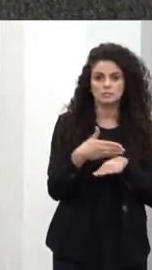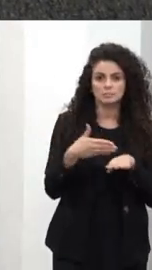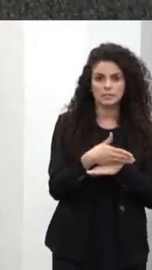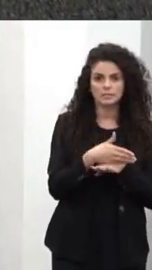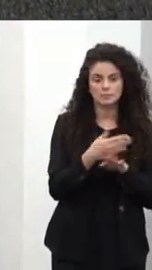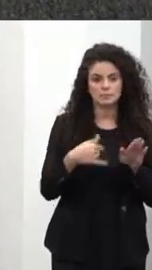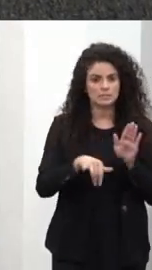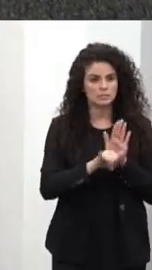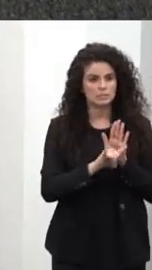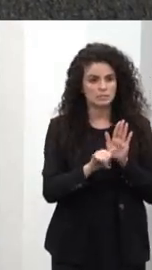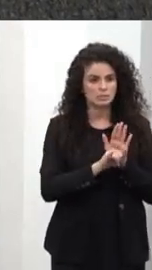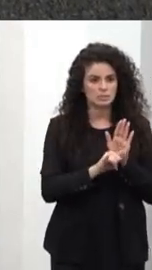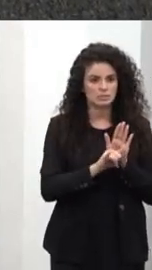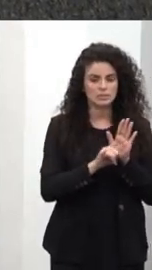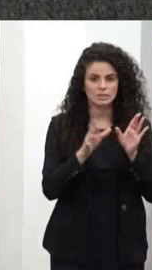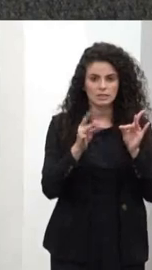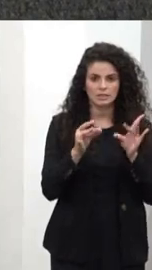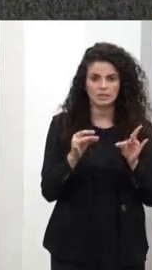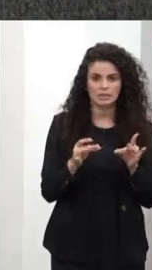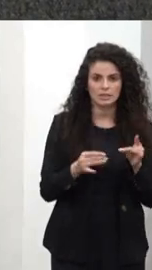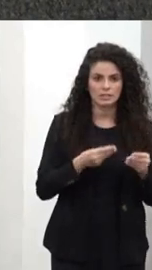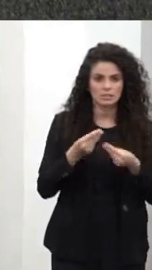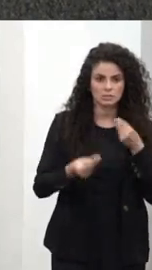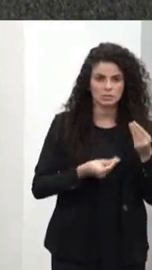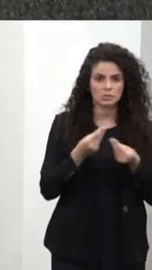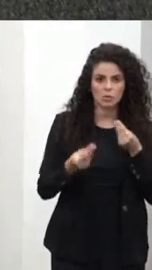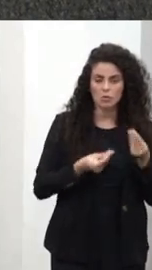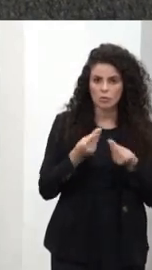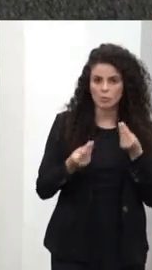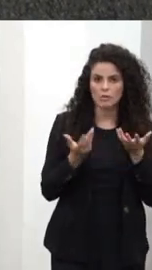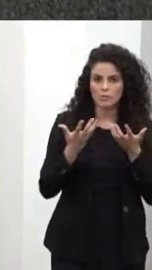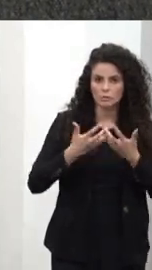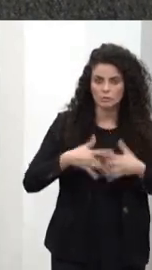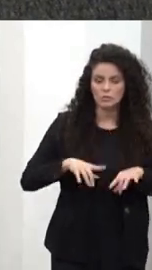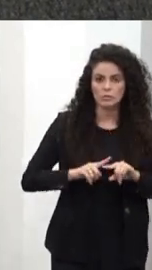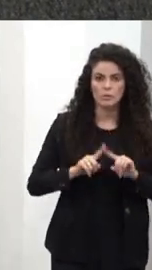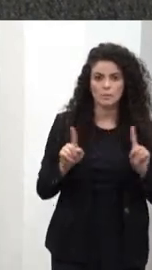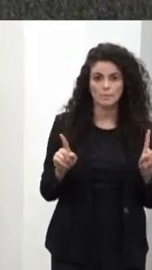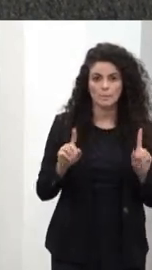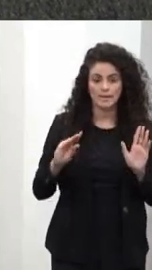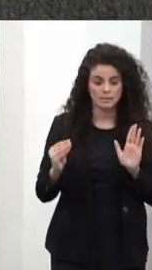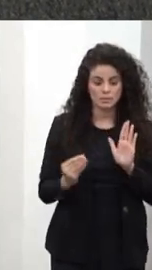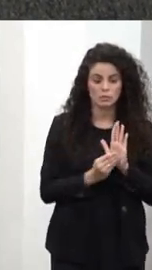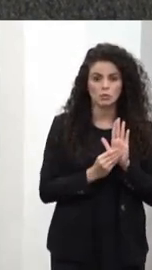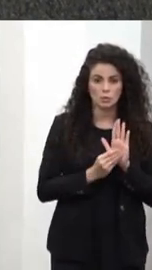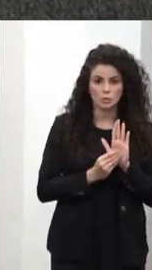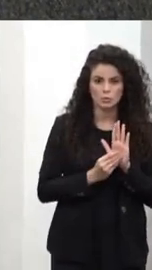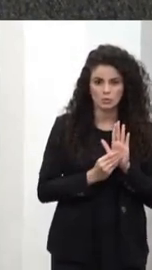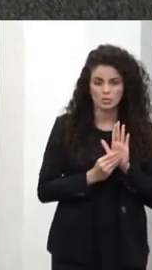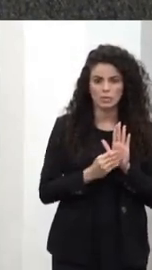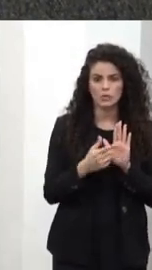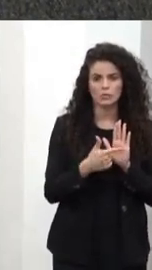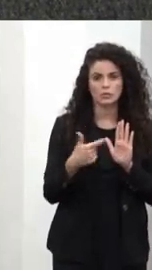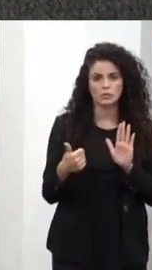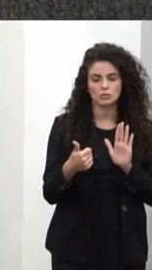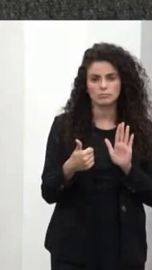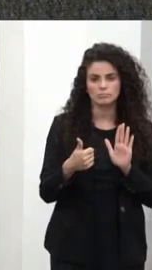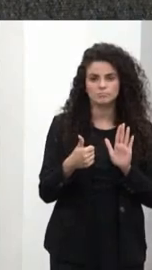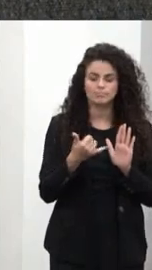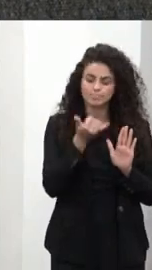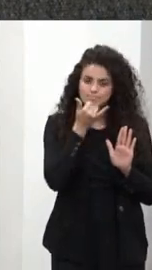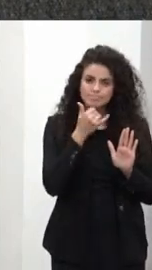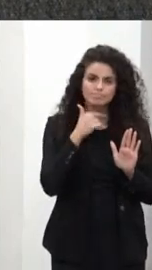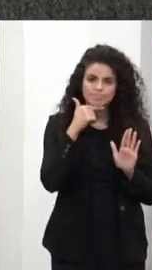editais e até dava detalhes de como essas participação correria mas a gente colocou ali no item 21 a gente talvez eu não tenha tido oportunidade de